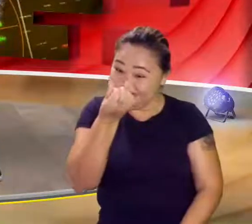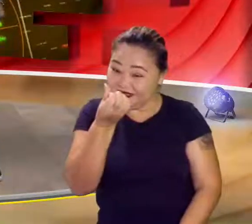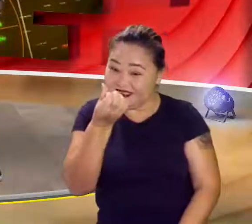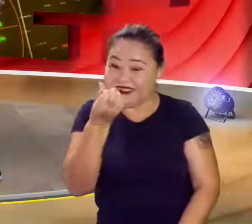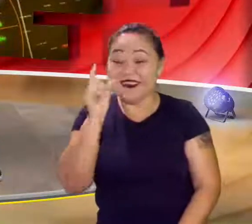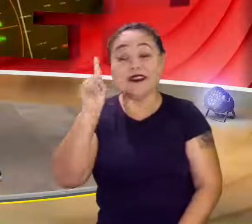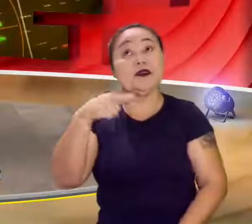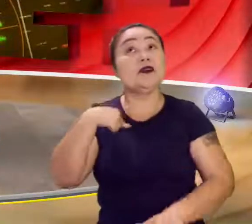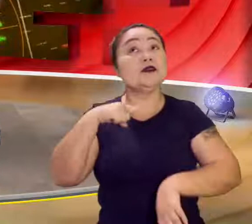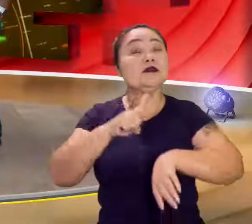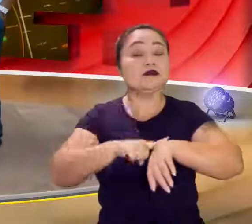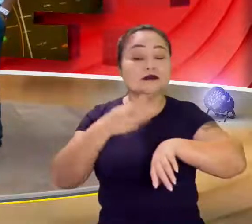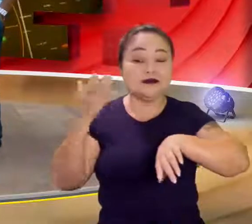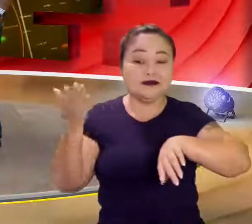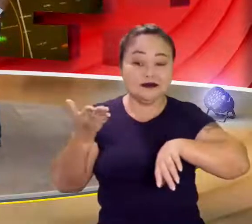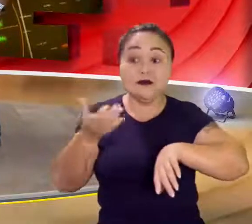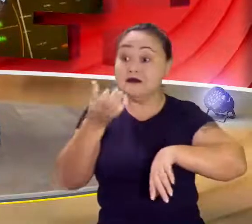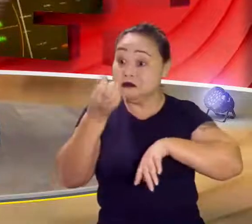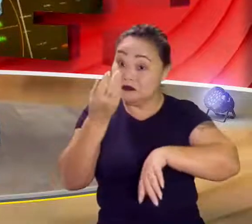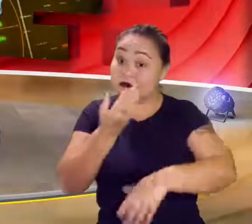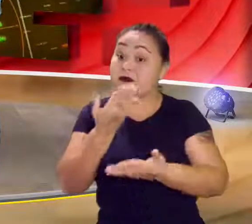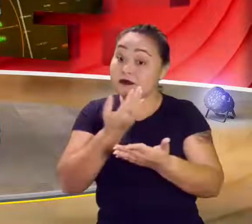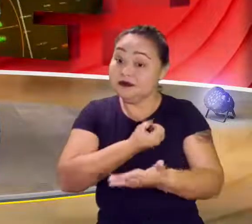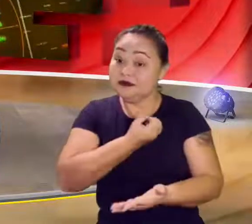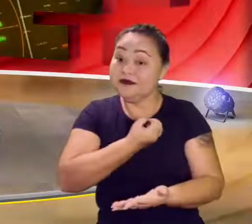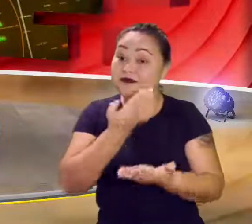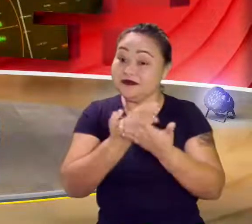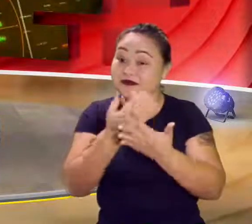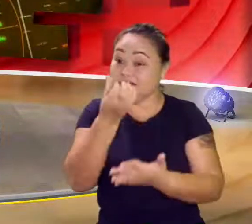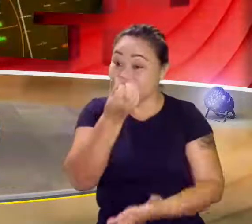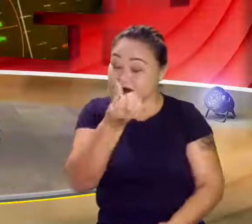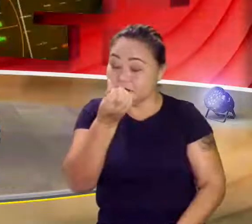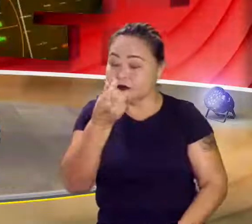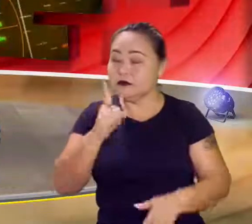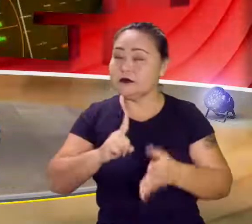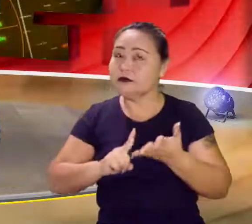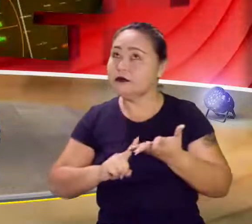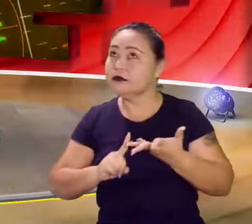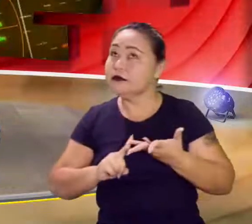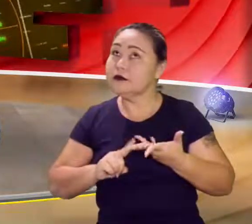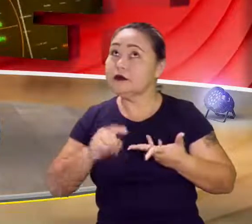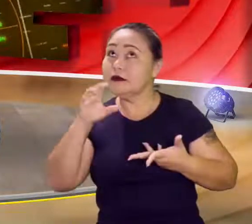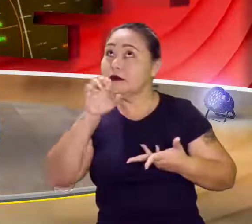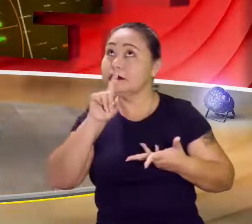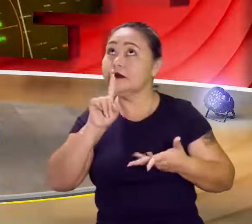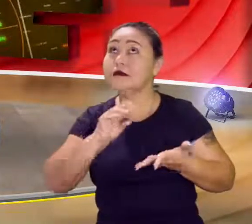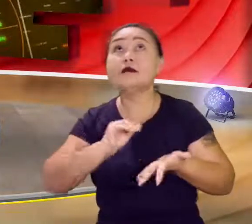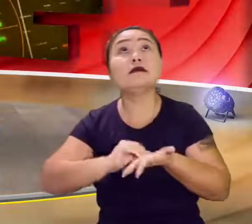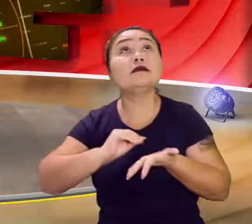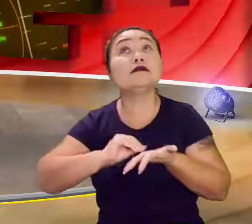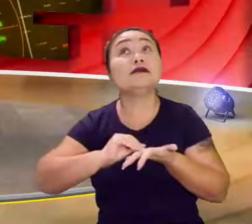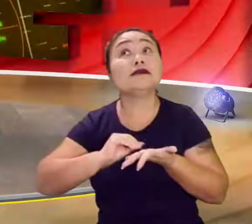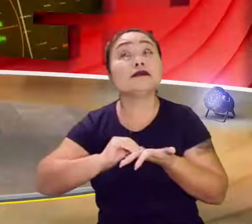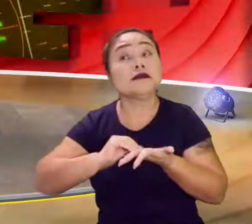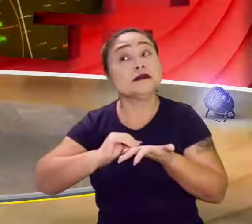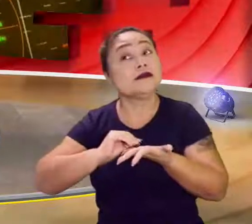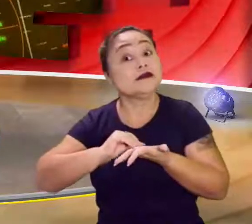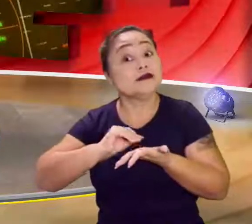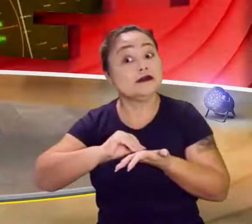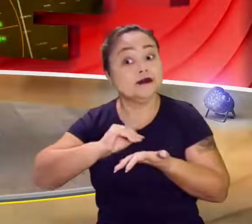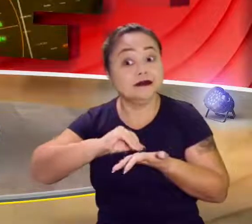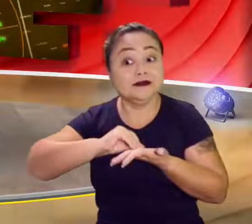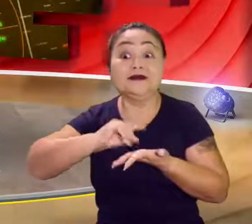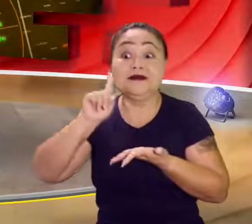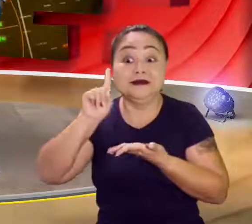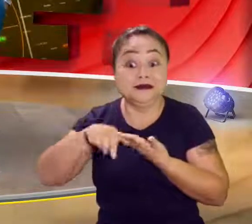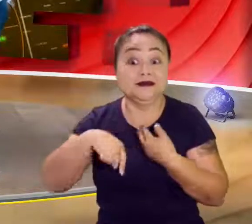Que momento, que 66? momento. Uhum. Então, quer dizer, fazendo uns cálculos que rapidinho faltam só...